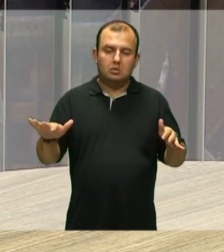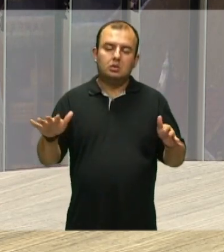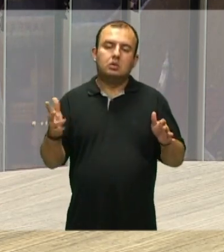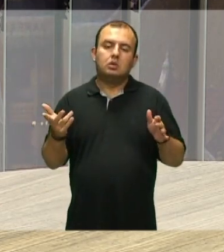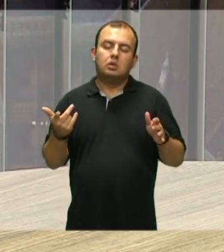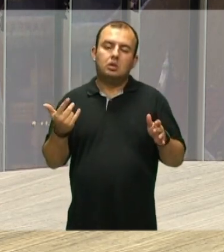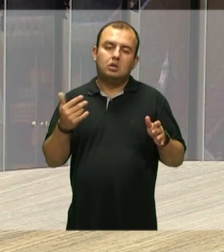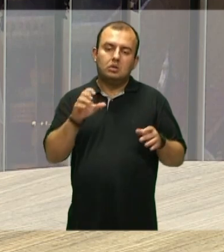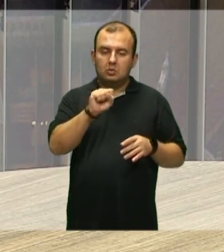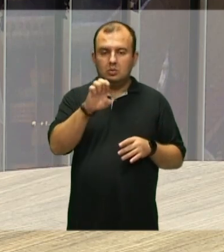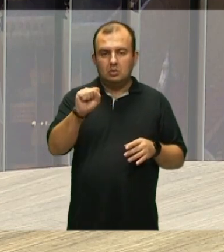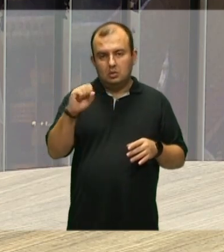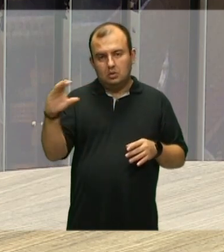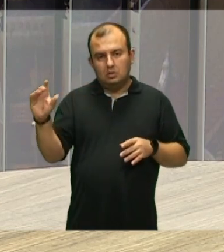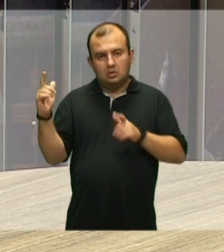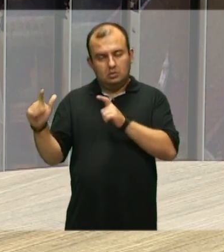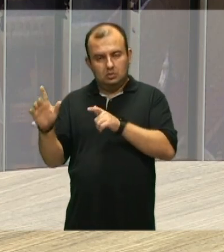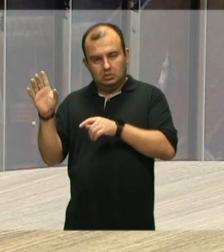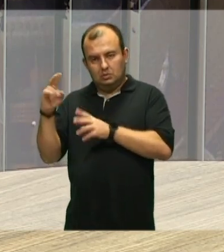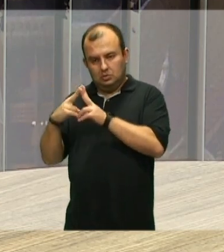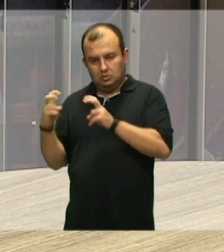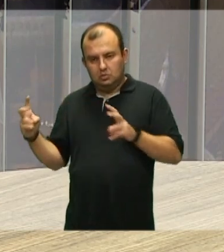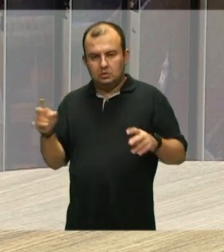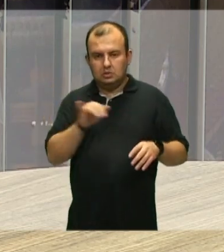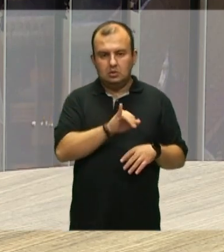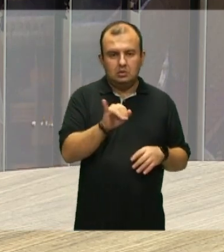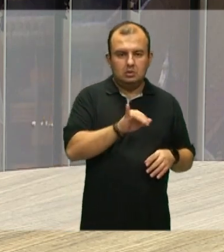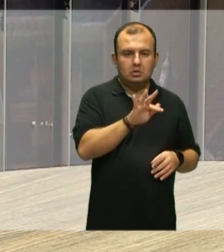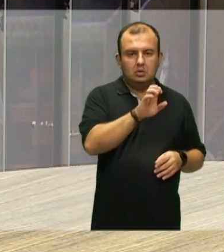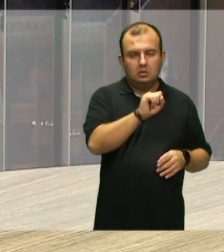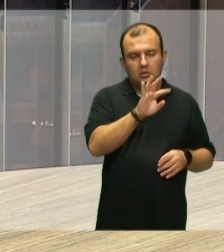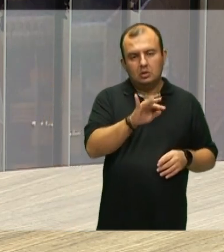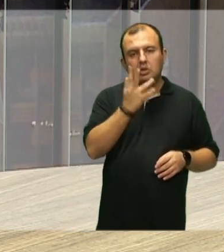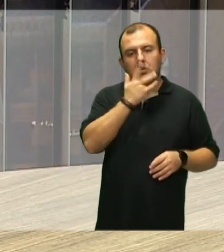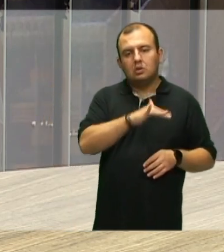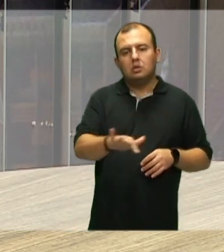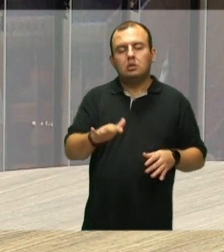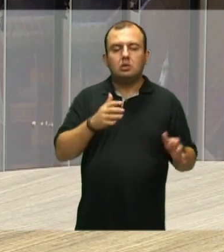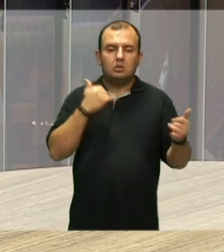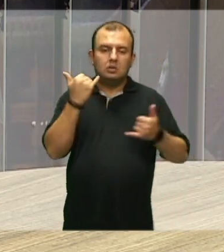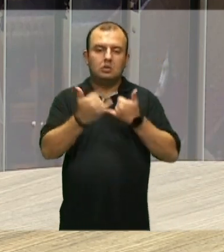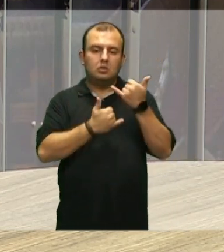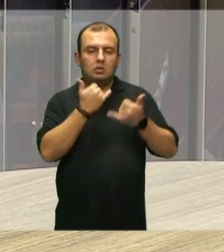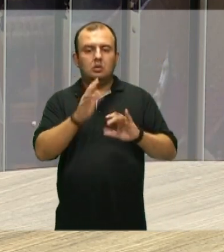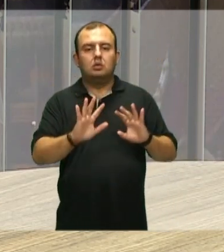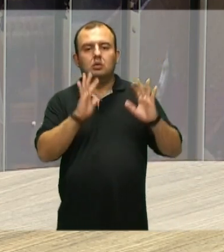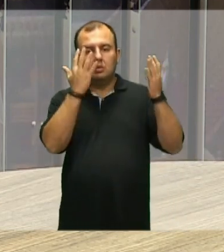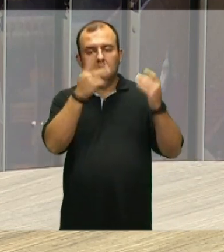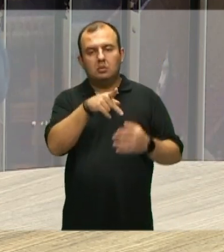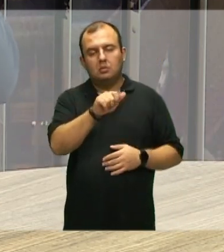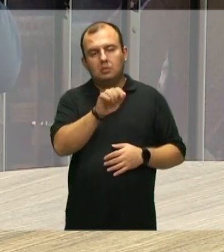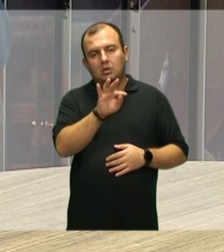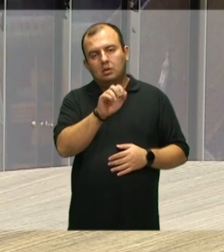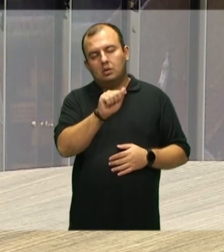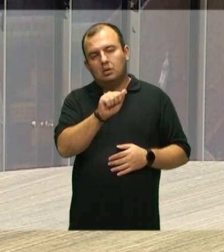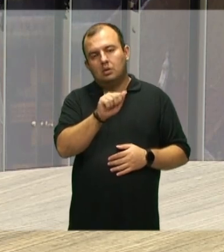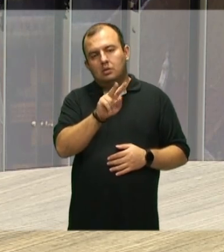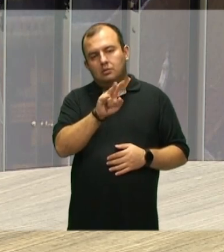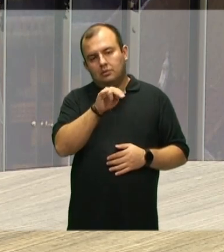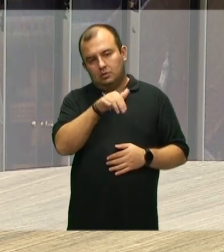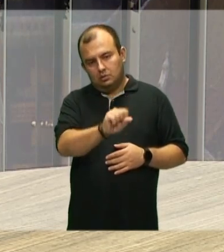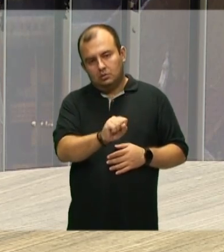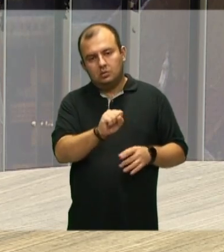SESC. Acabamos de fazer aqui também em Itajaí o Festa Infante, que também é um festival para infâncias que é feito pela Patavinas. Já temos